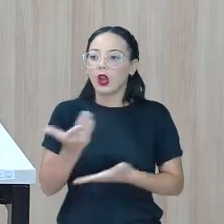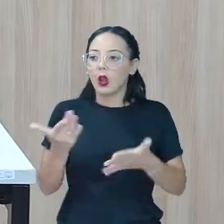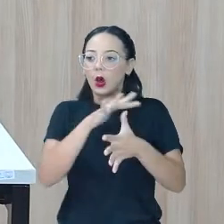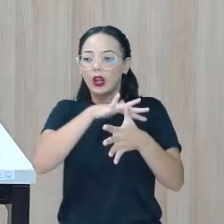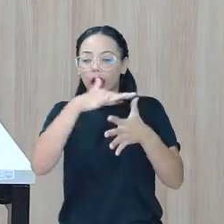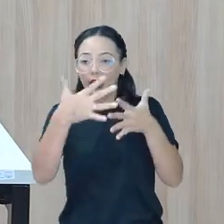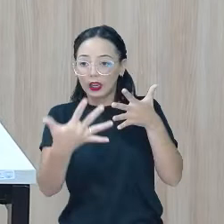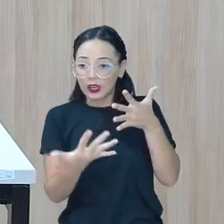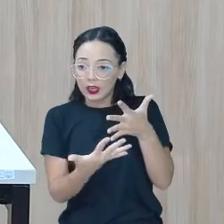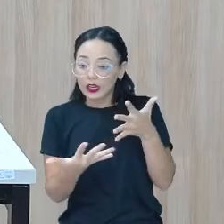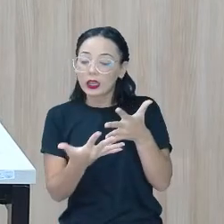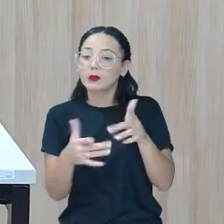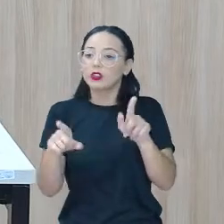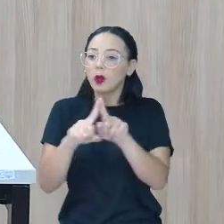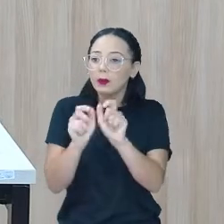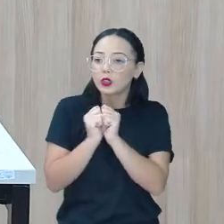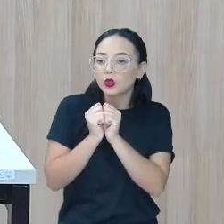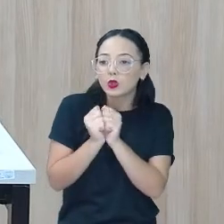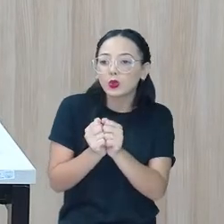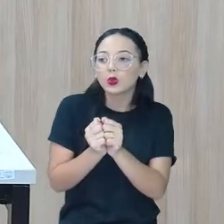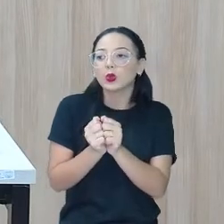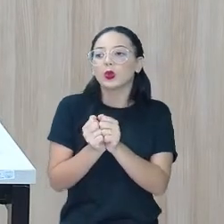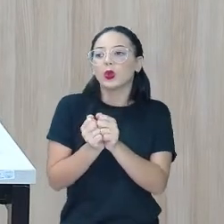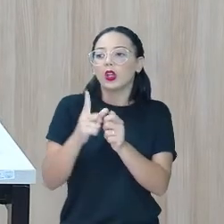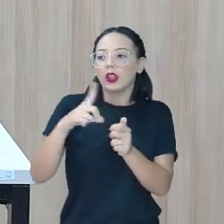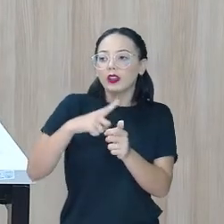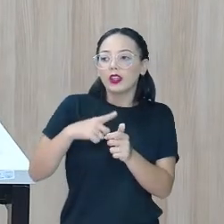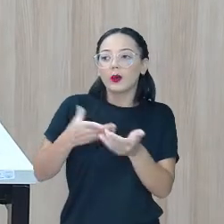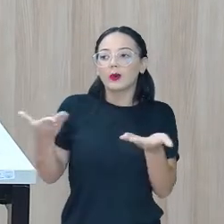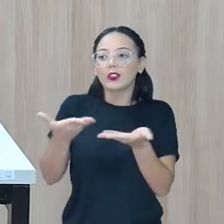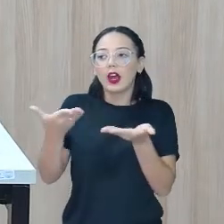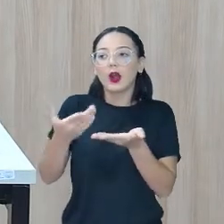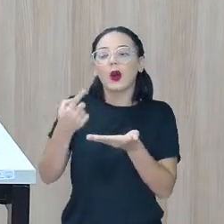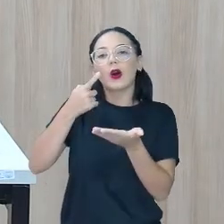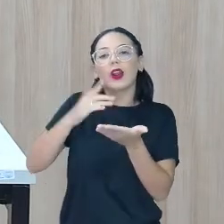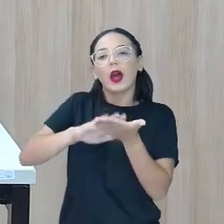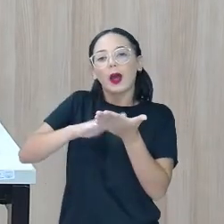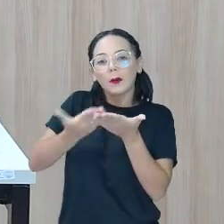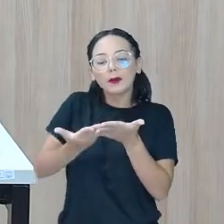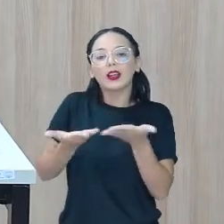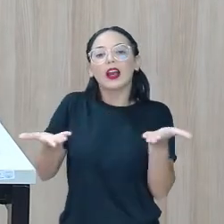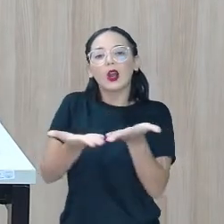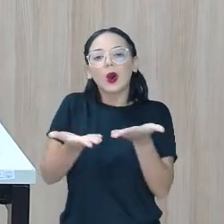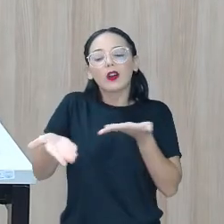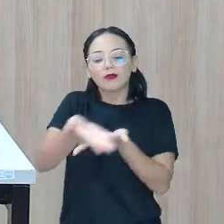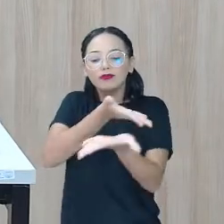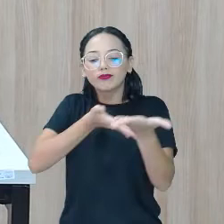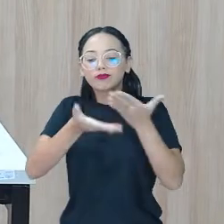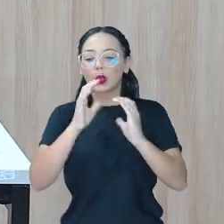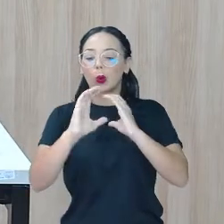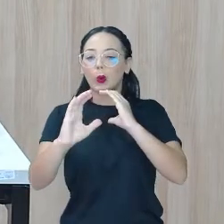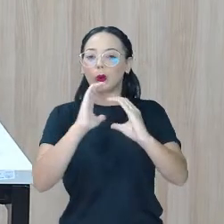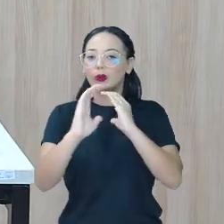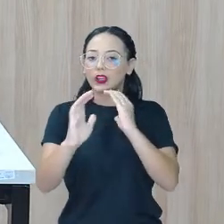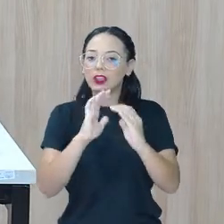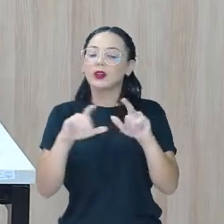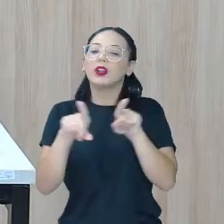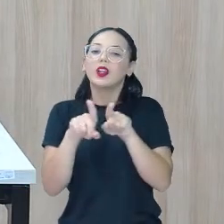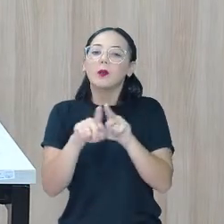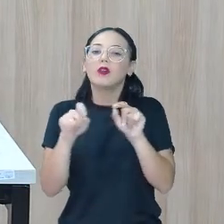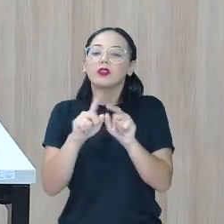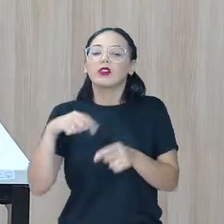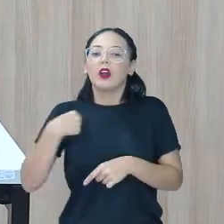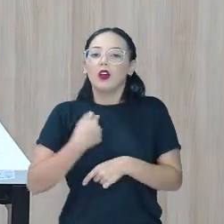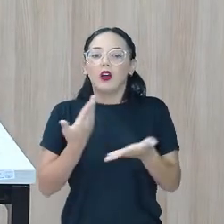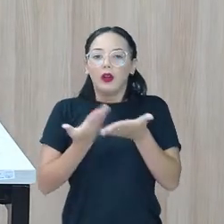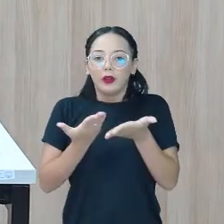Libras, né, onde vai aproximar, onde a gente vai ter aqui, olha, a nossa amiga fazendo aí toda essa comunicação e fazendo com que a nossa